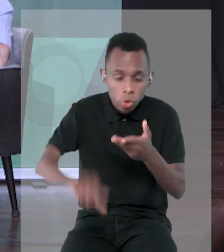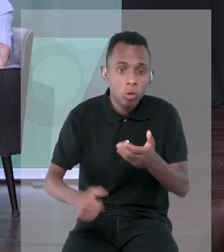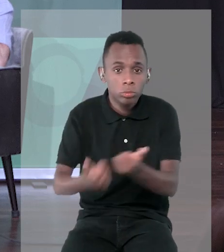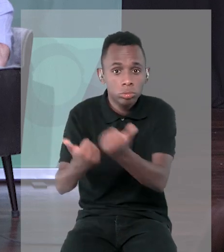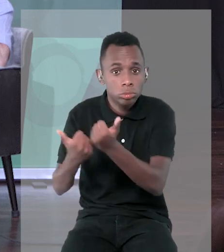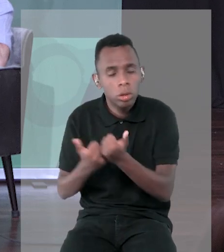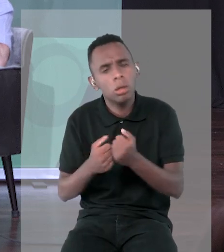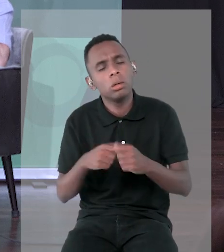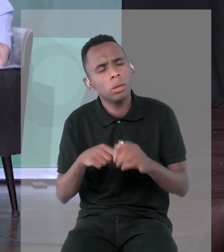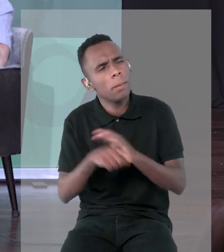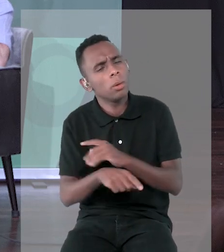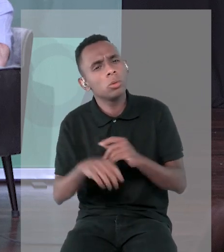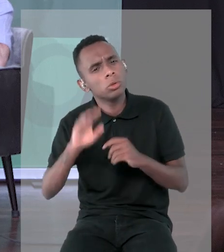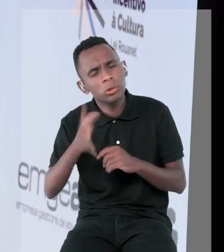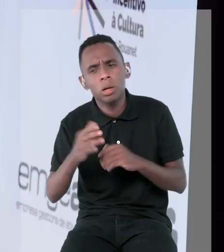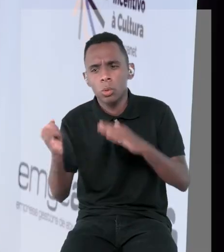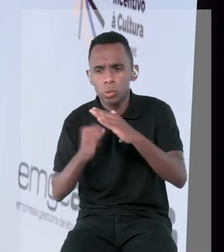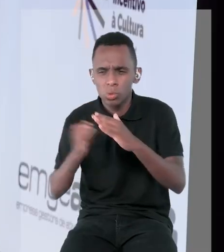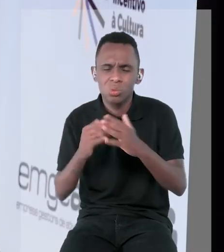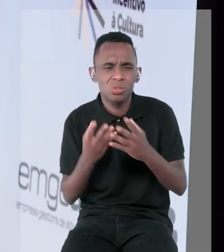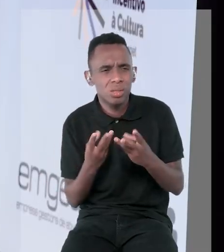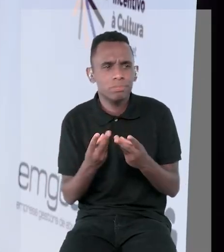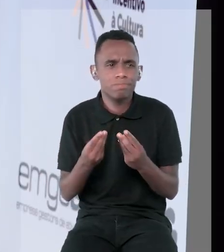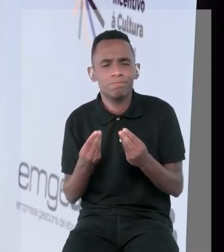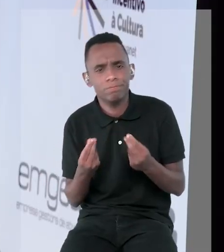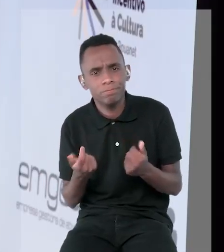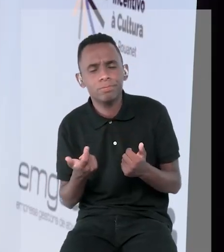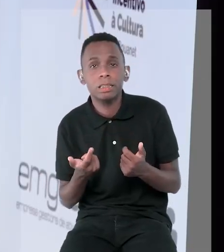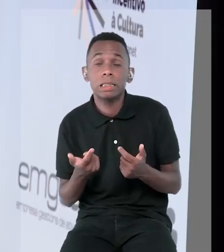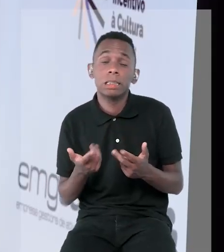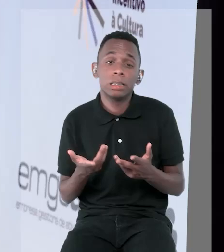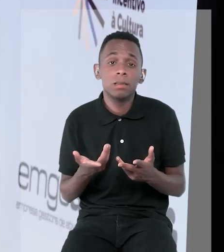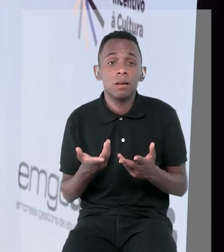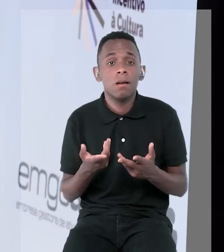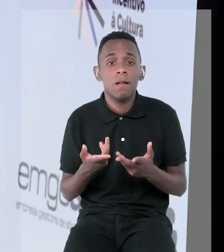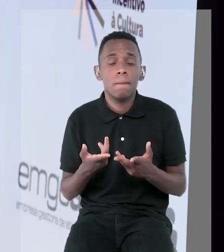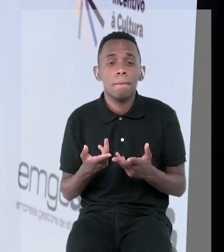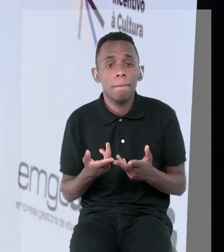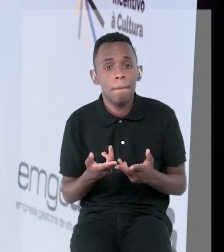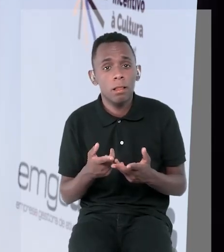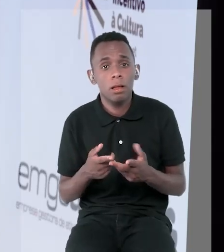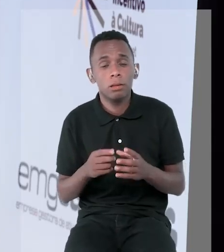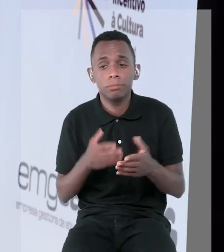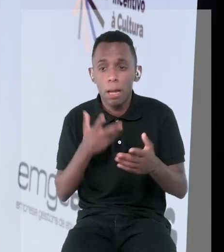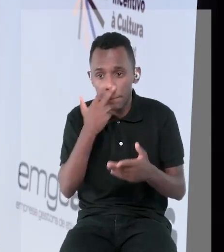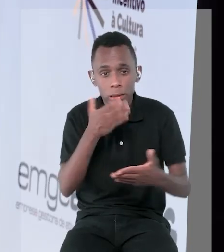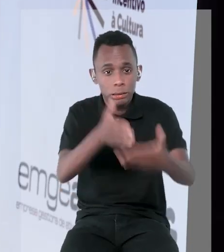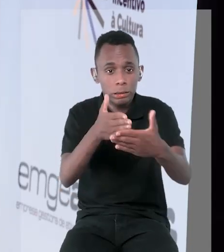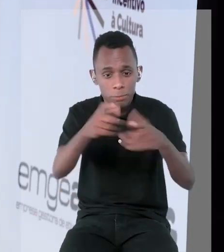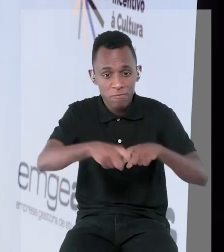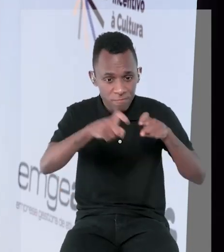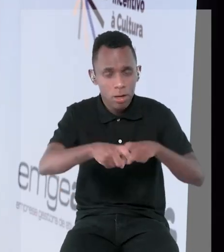Porque o Instituto já se exauriu no ponto de vista, digo, o perímetro da